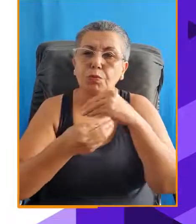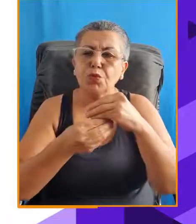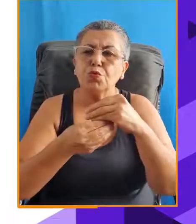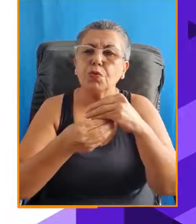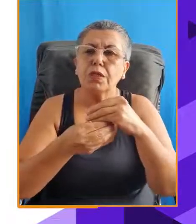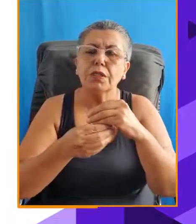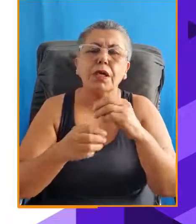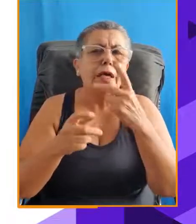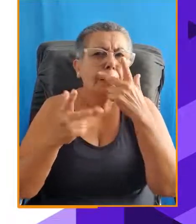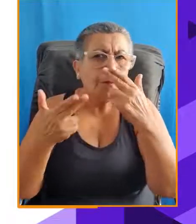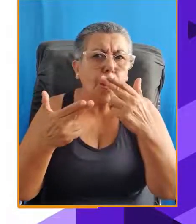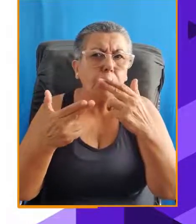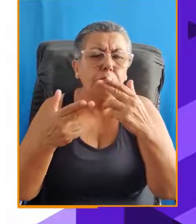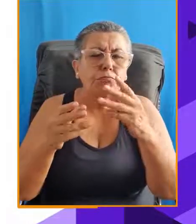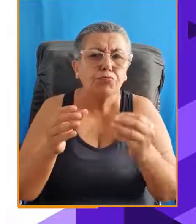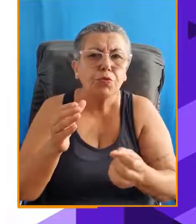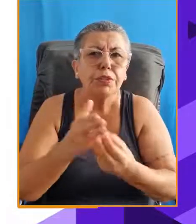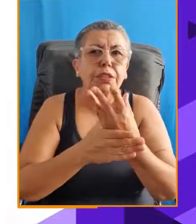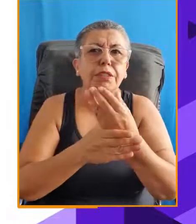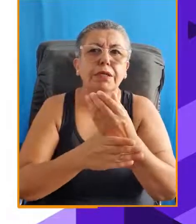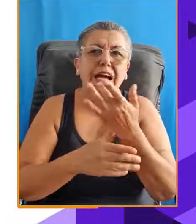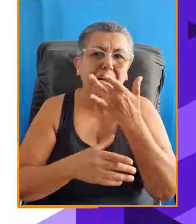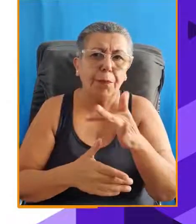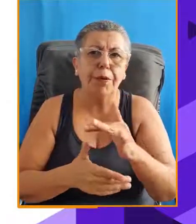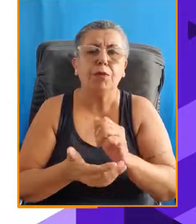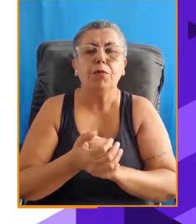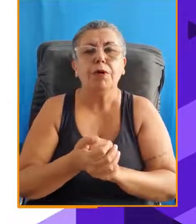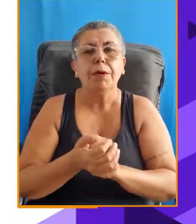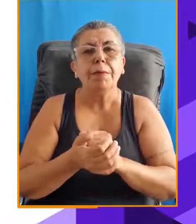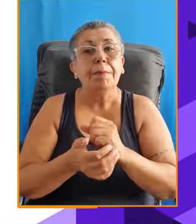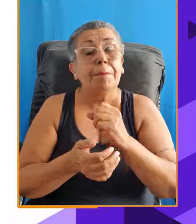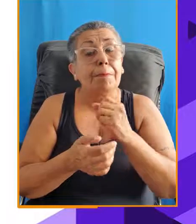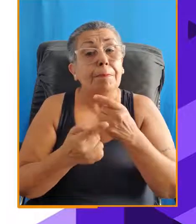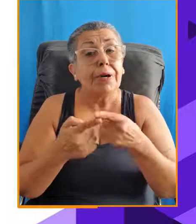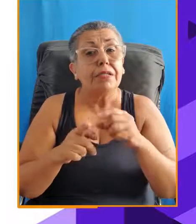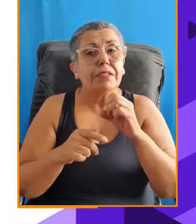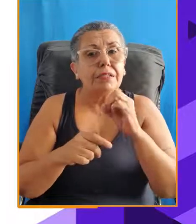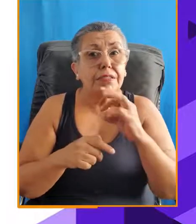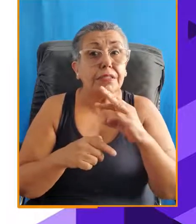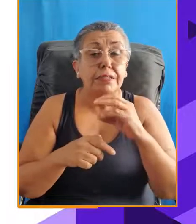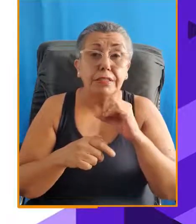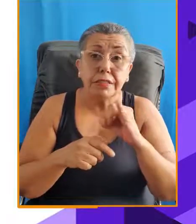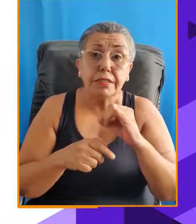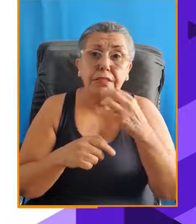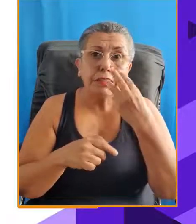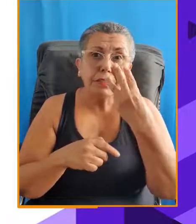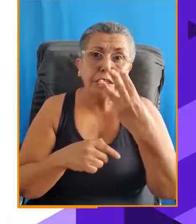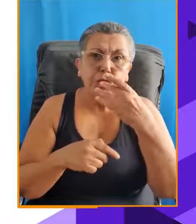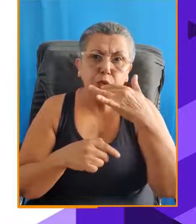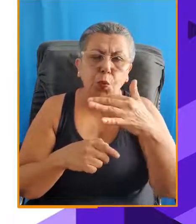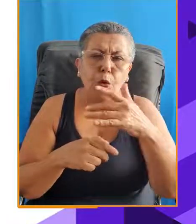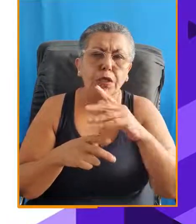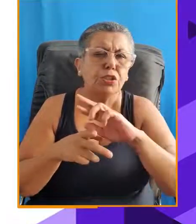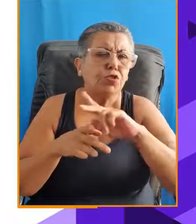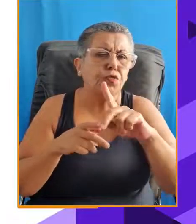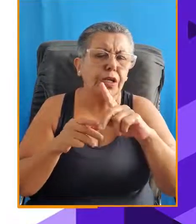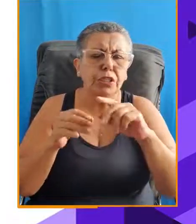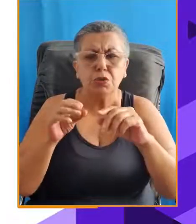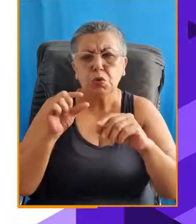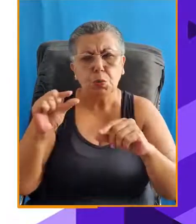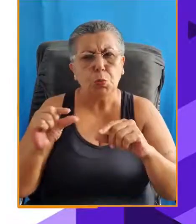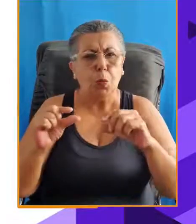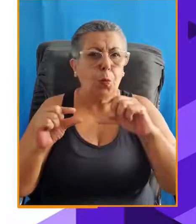igual quantidade, criam o branco. Mas quando as três cores luz são misturadas em diferentes